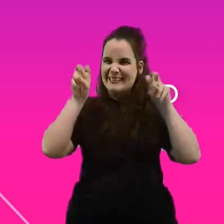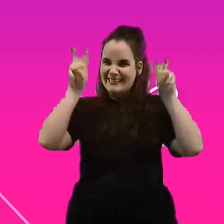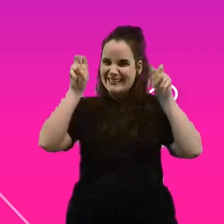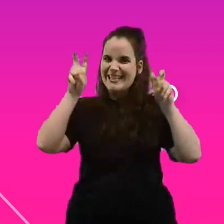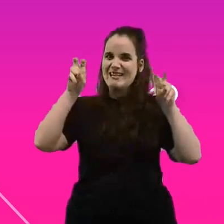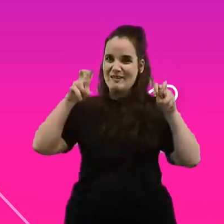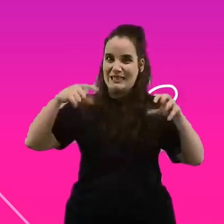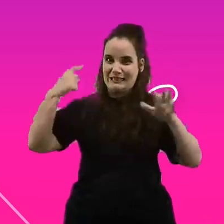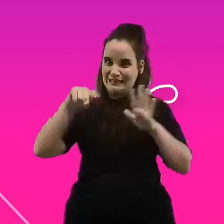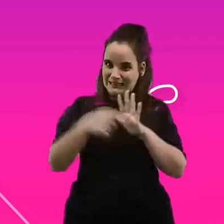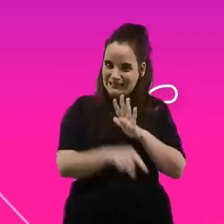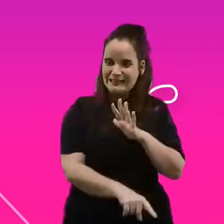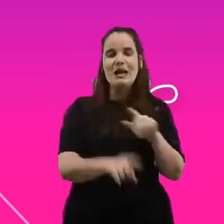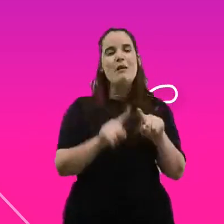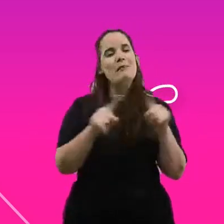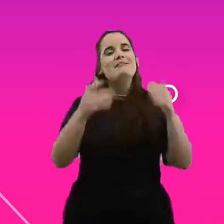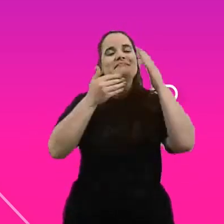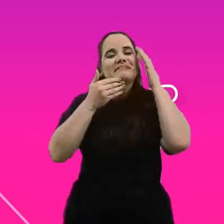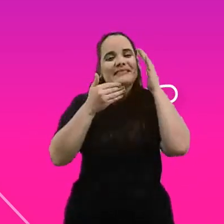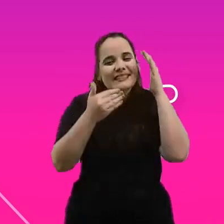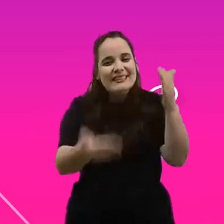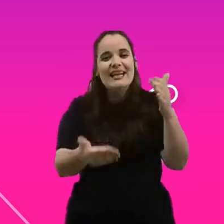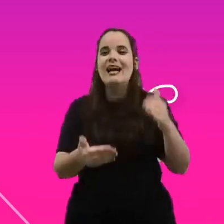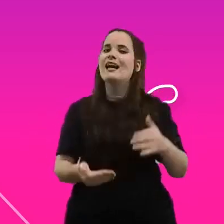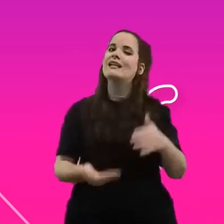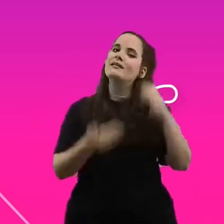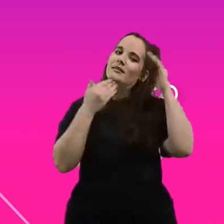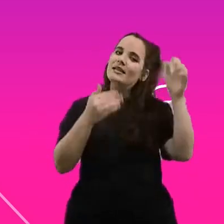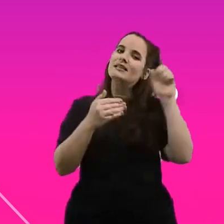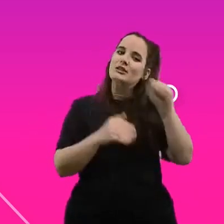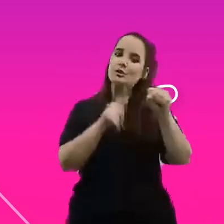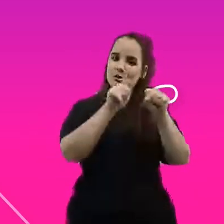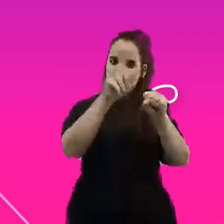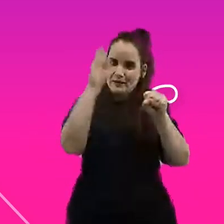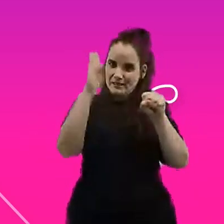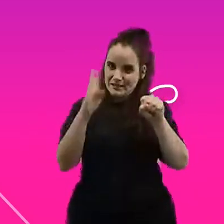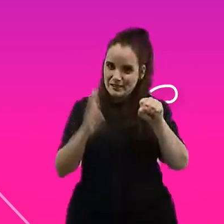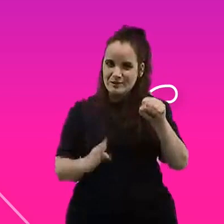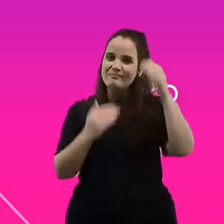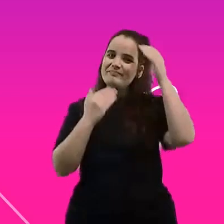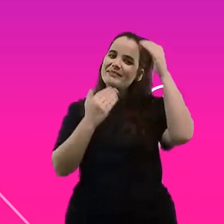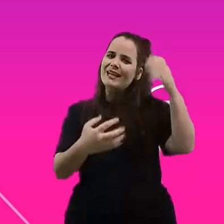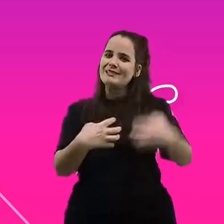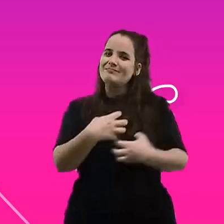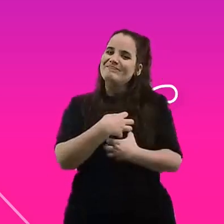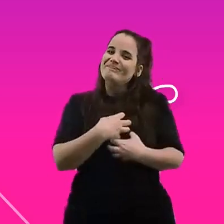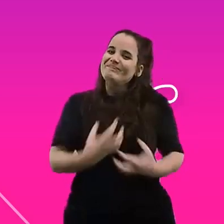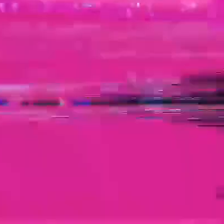cumpriu a missão aqui. Muito obrigado. Obrigado, pessoal do Social Good Brasil, de novo, pela oportunidade. Sempre uma honra poder colaborar.